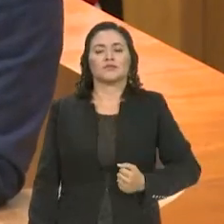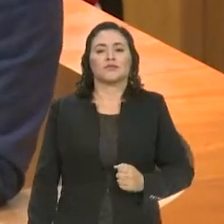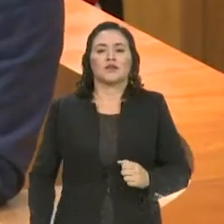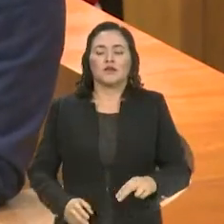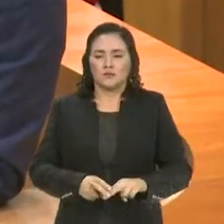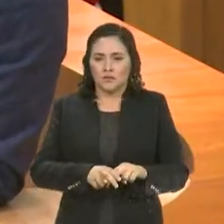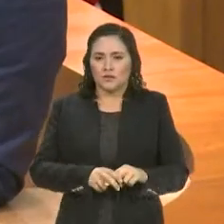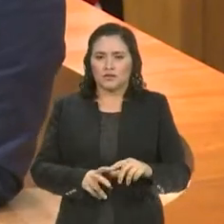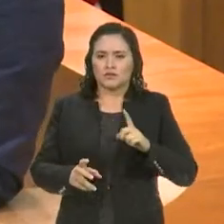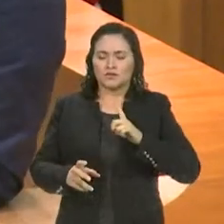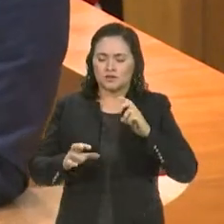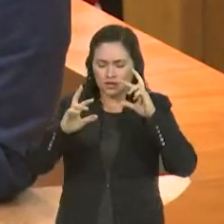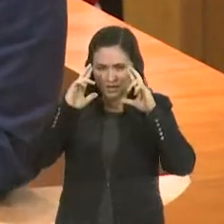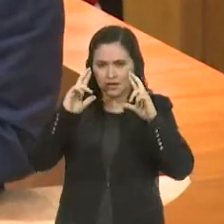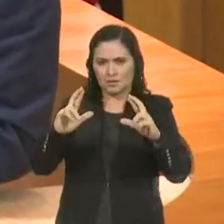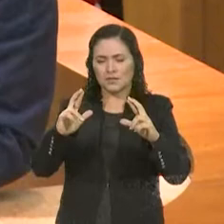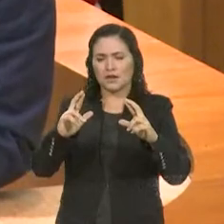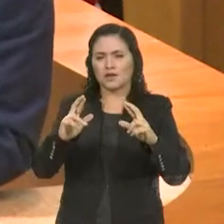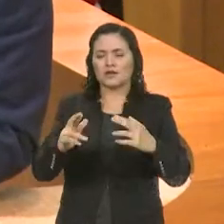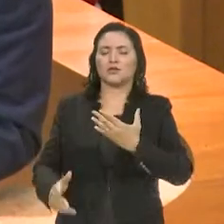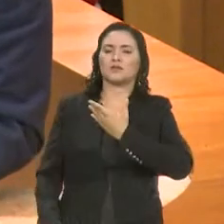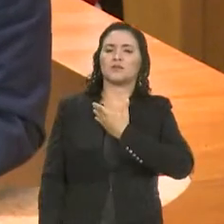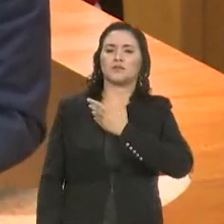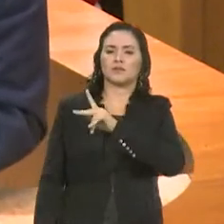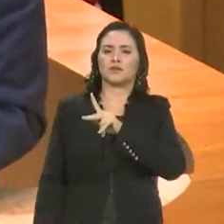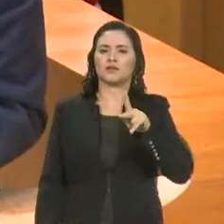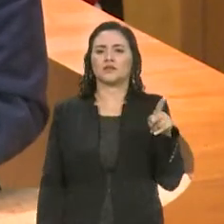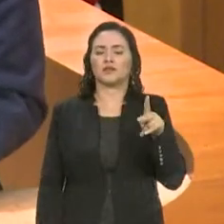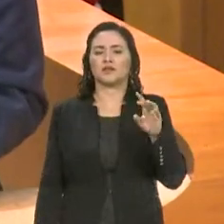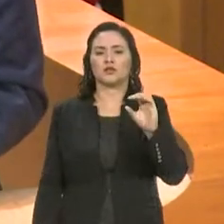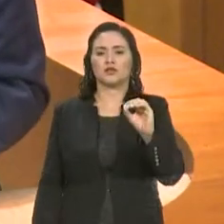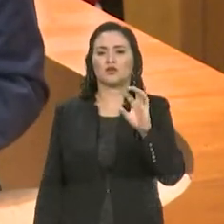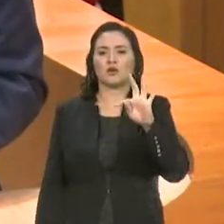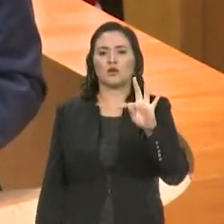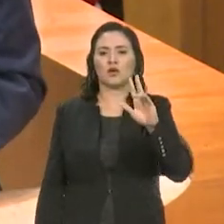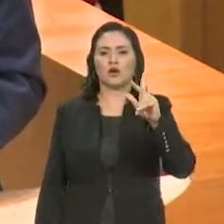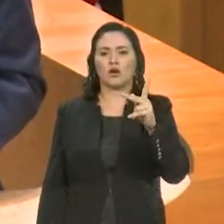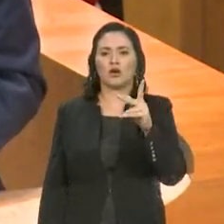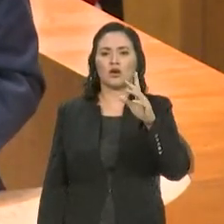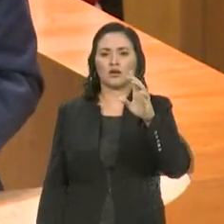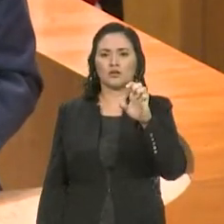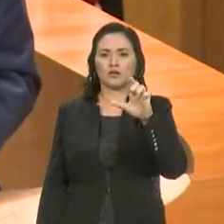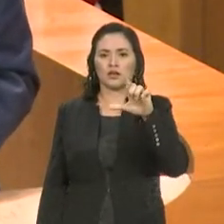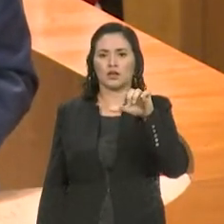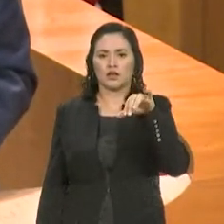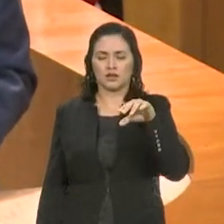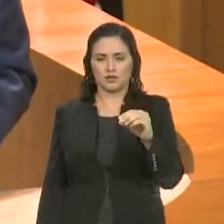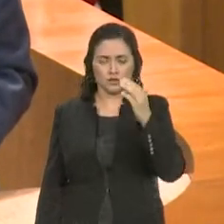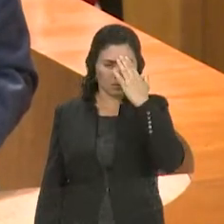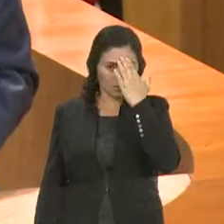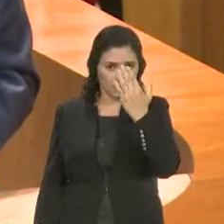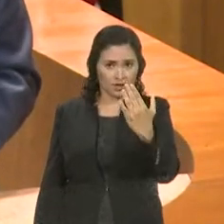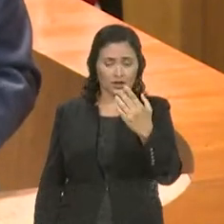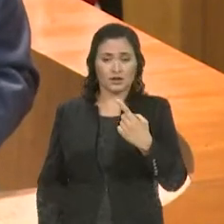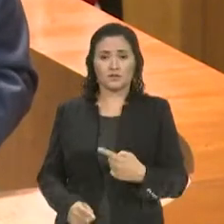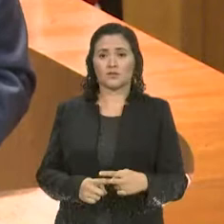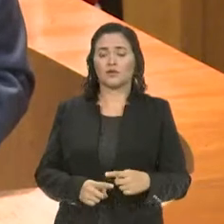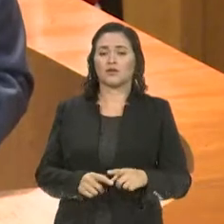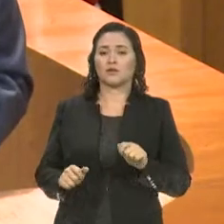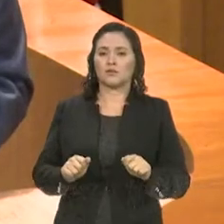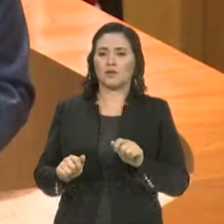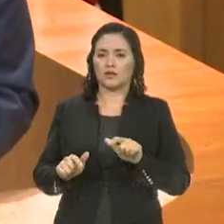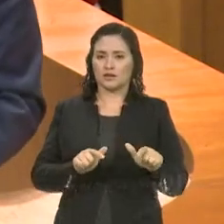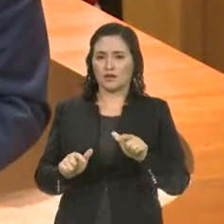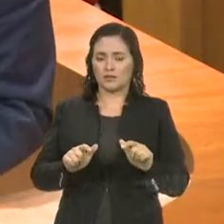respeito, admiração ao nosso querido presidente Otelino. Muito obrigado, presidente Otelino, por nos dar a oportunidade de trabalhar na